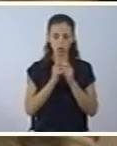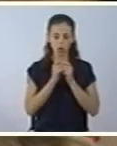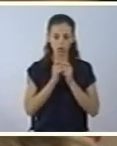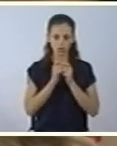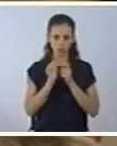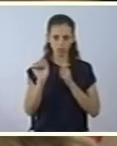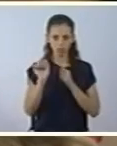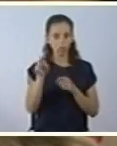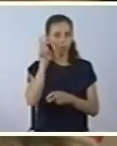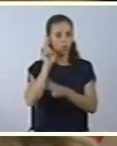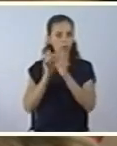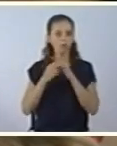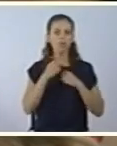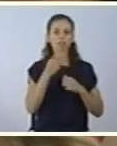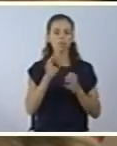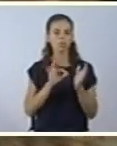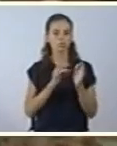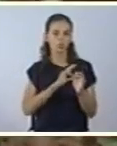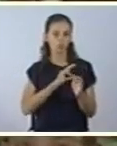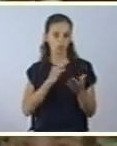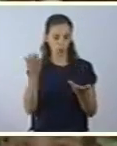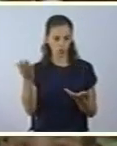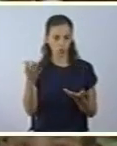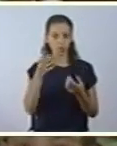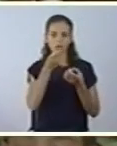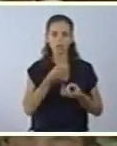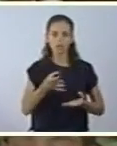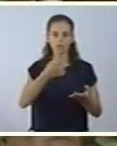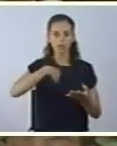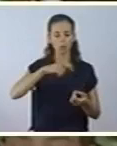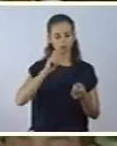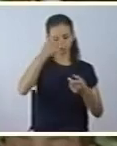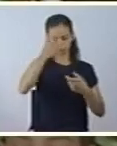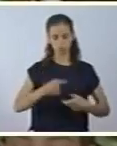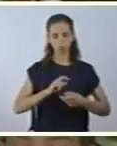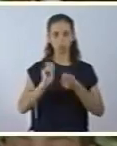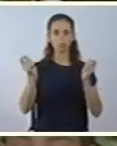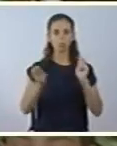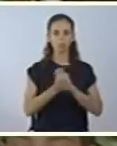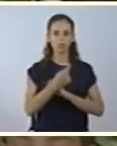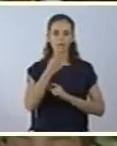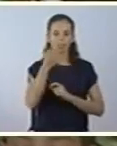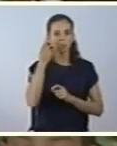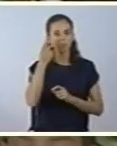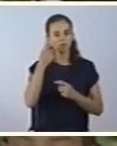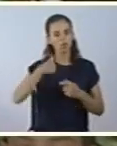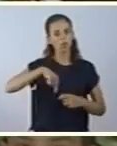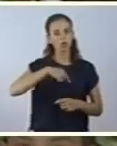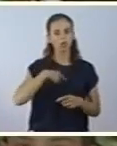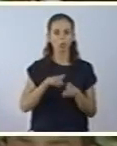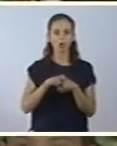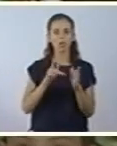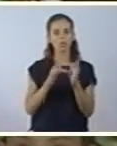oração, escutando a voz do Senhor e deixarmo-nos transfigurar, isto é, levar uma vida como a